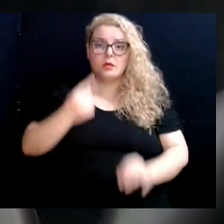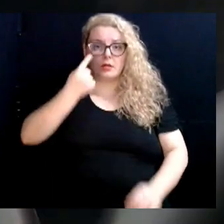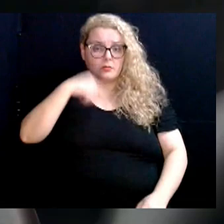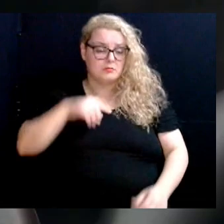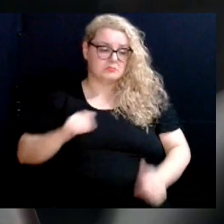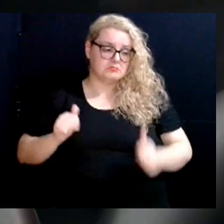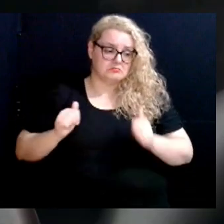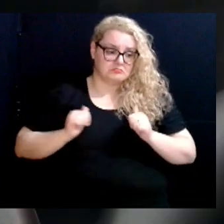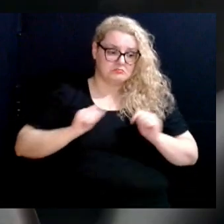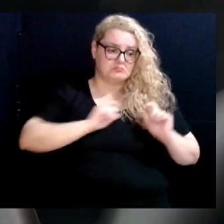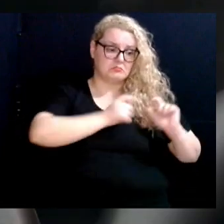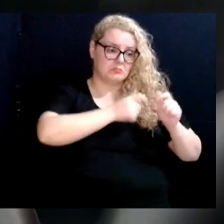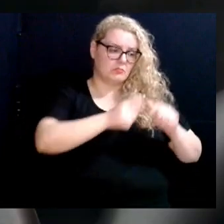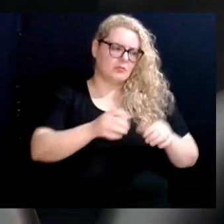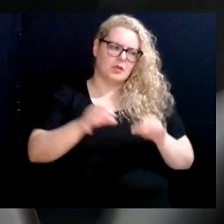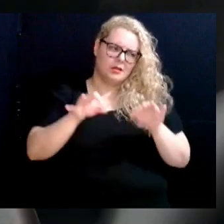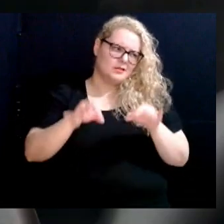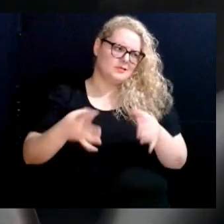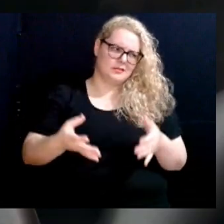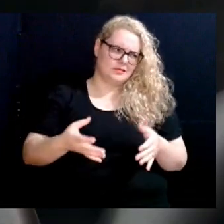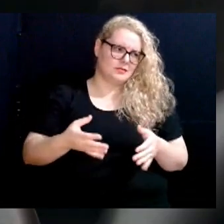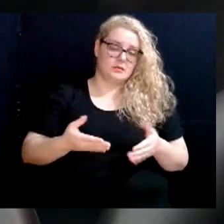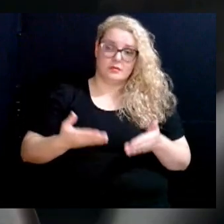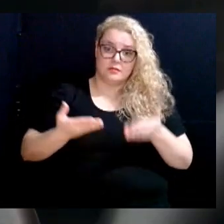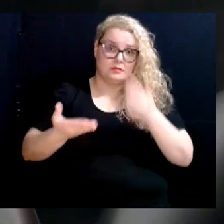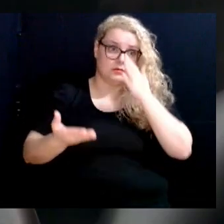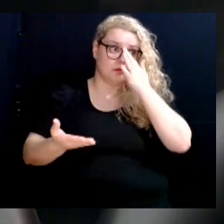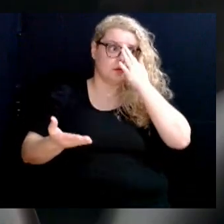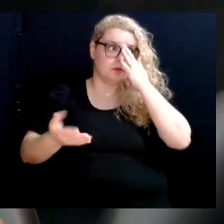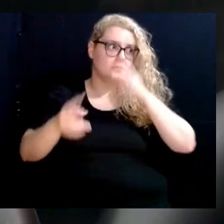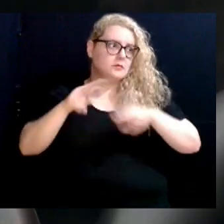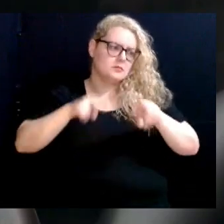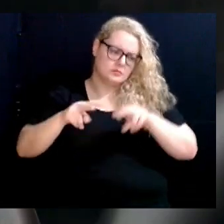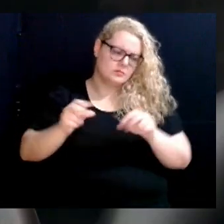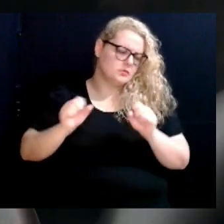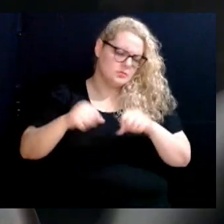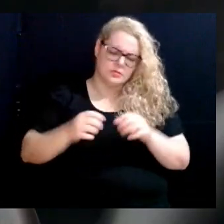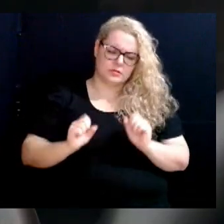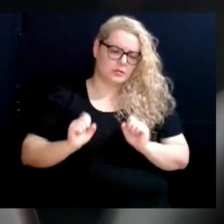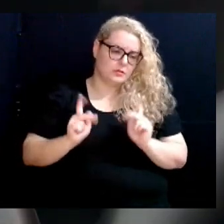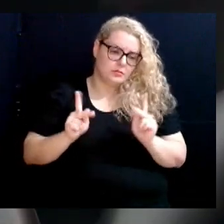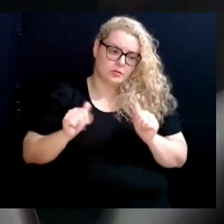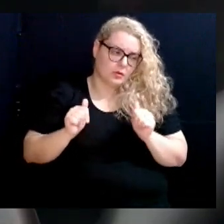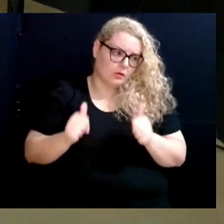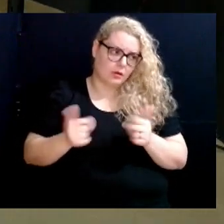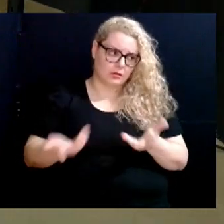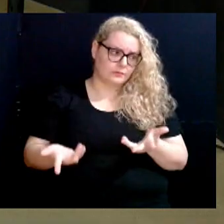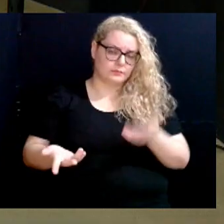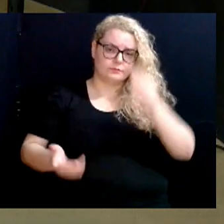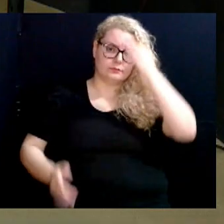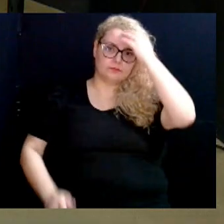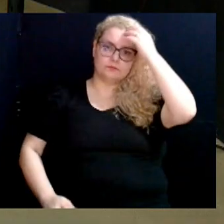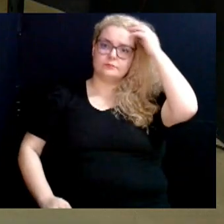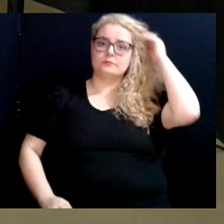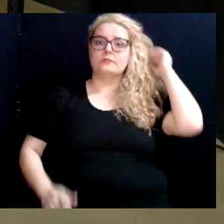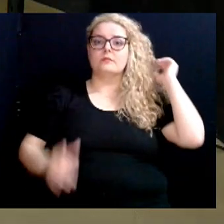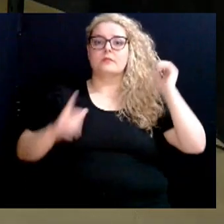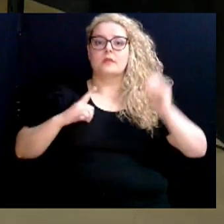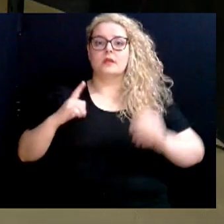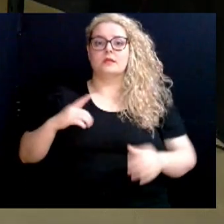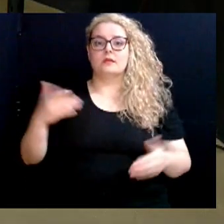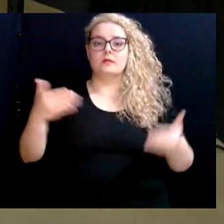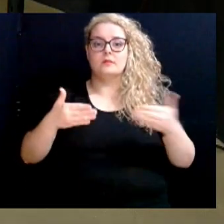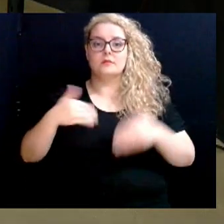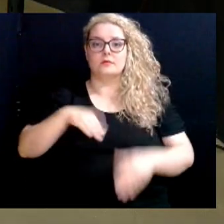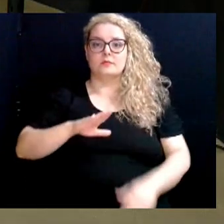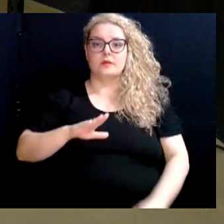conservador, mas com certeza está sendo entregue, elas estão visualizando de certa forma. Tá tudo bem, tudo certo. Produção, temos mais participação